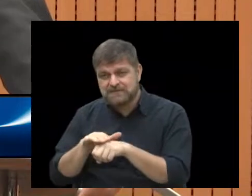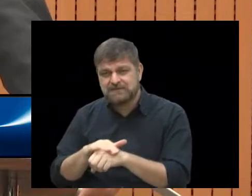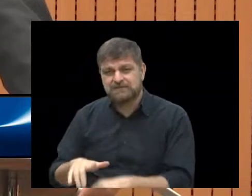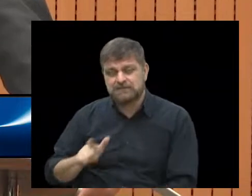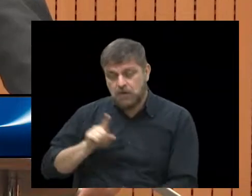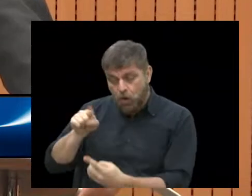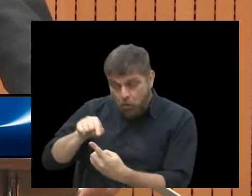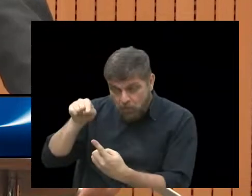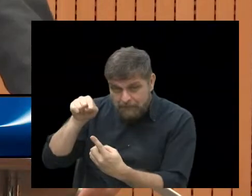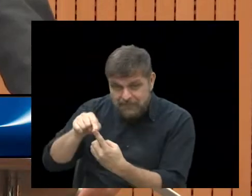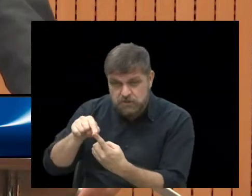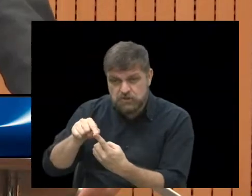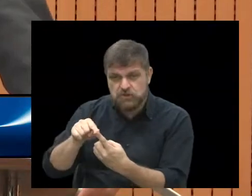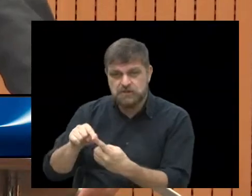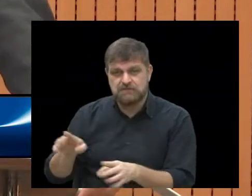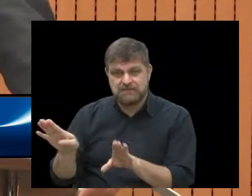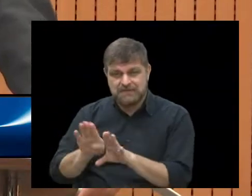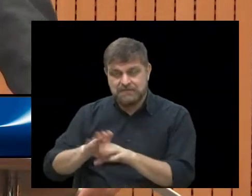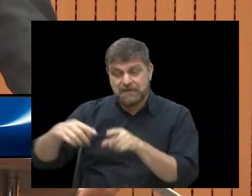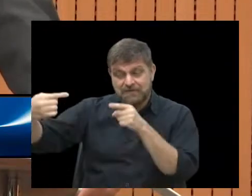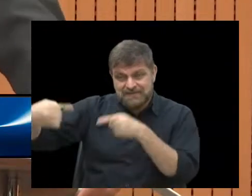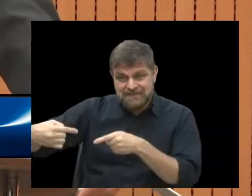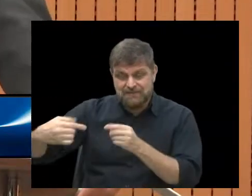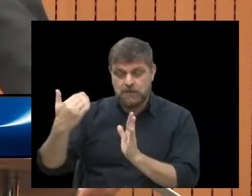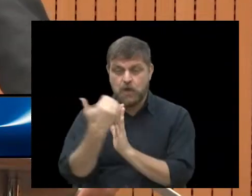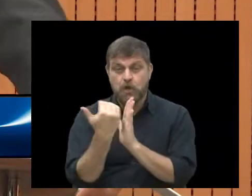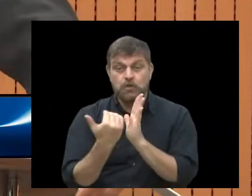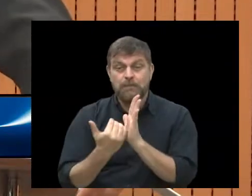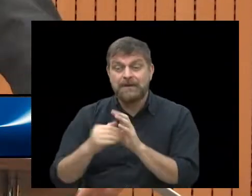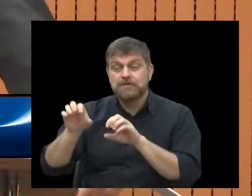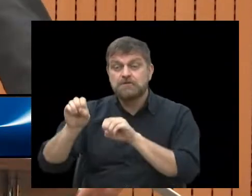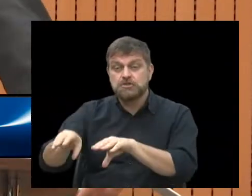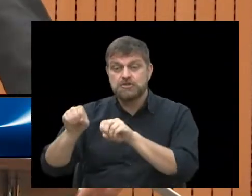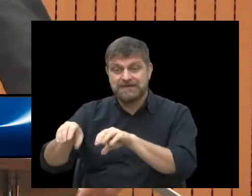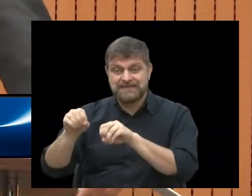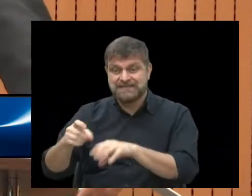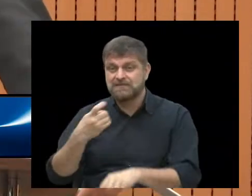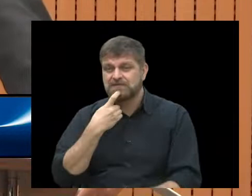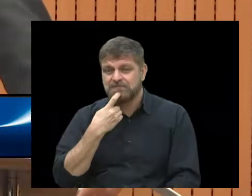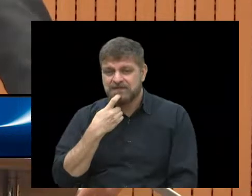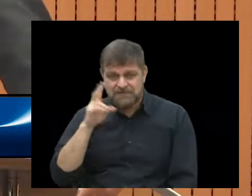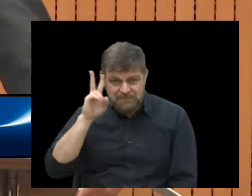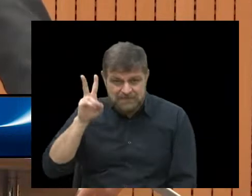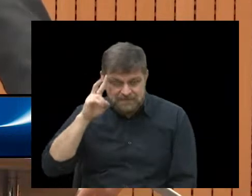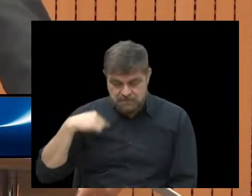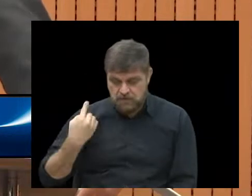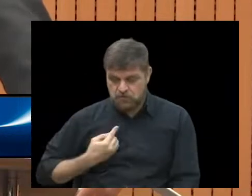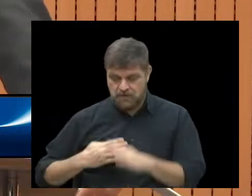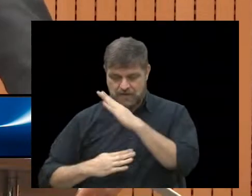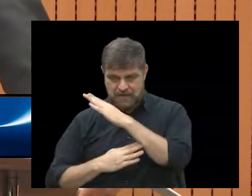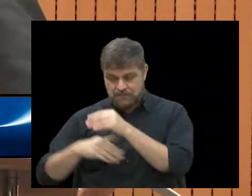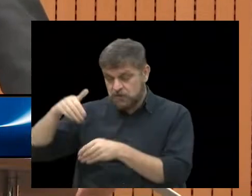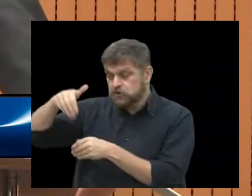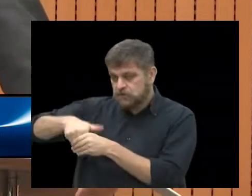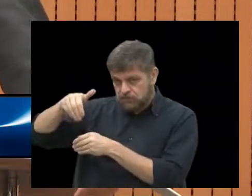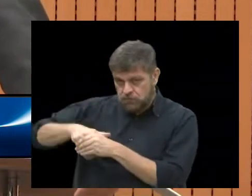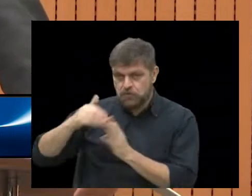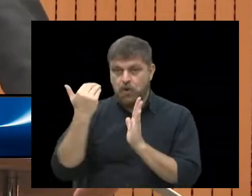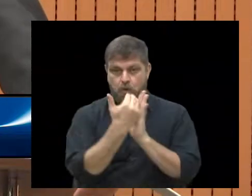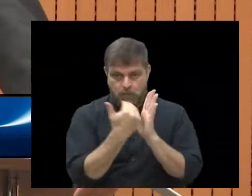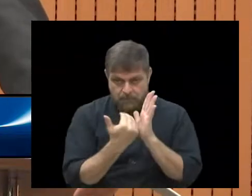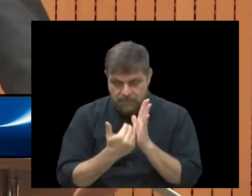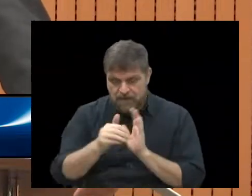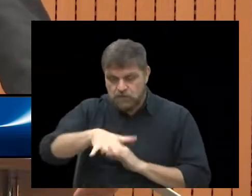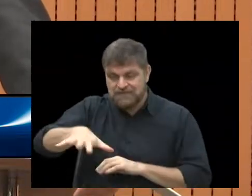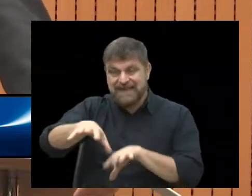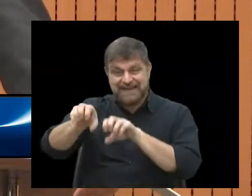das metas e os desafios do Plano Municipal de Educação. Vocês lembram que essa casa aqui aprovou o Plano Municipal de